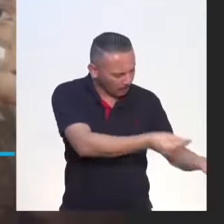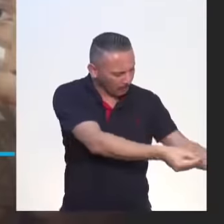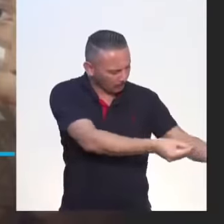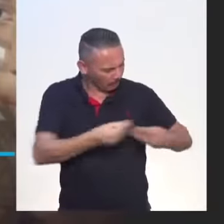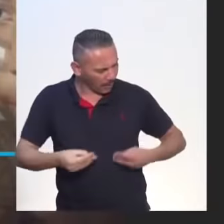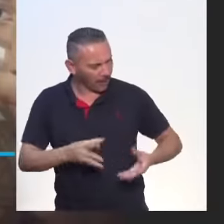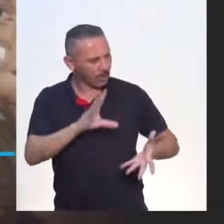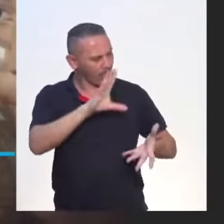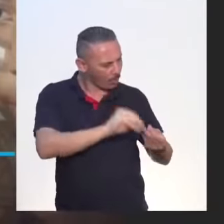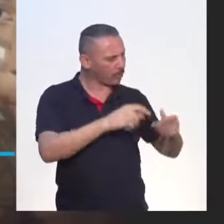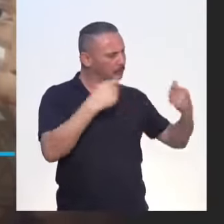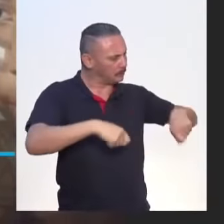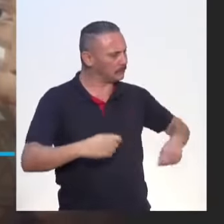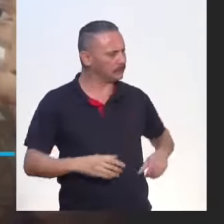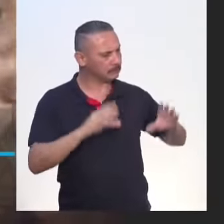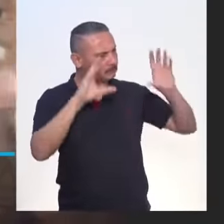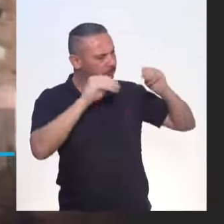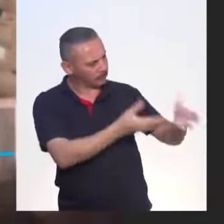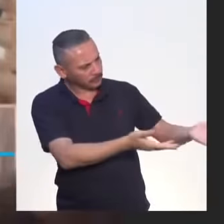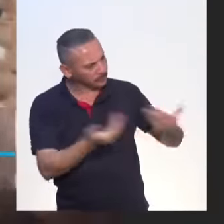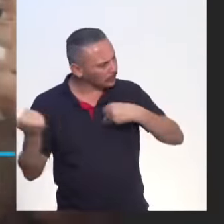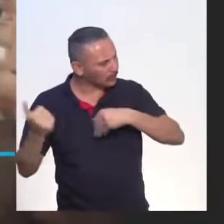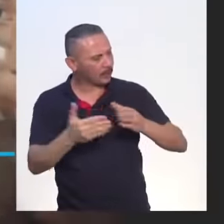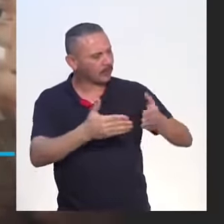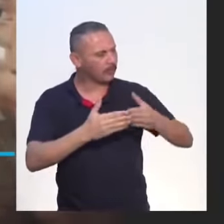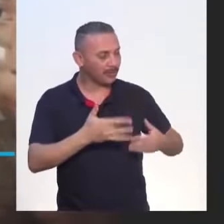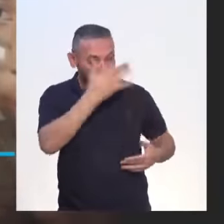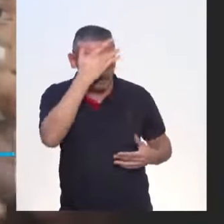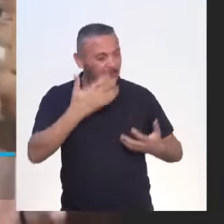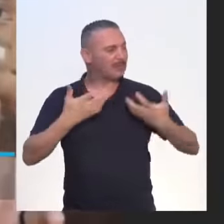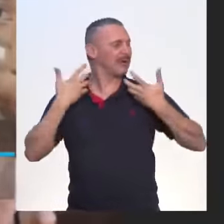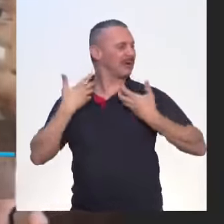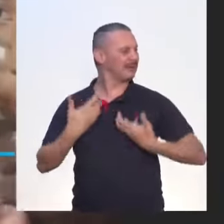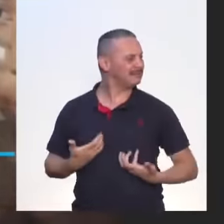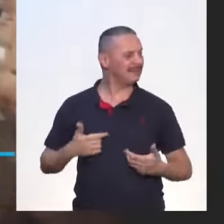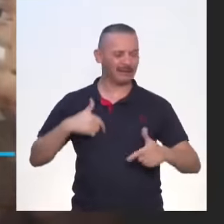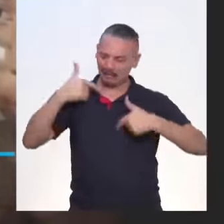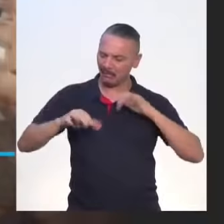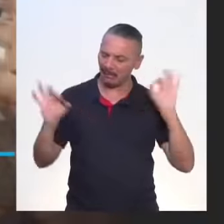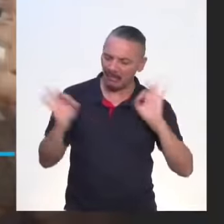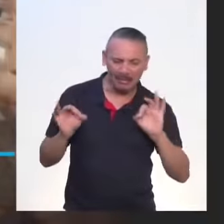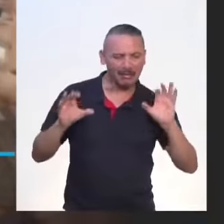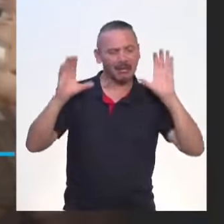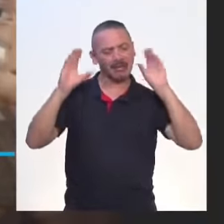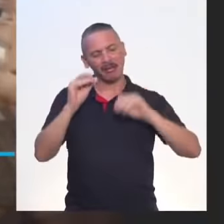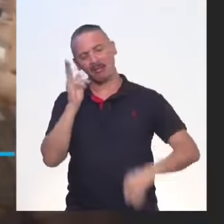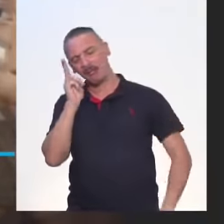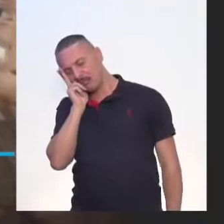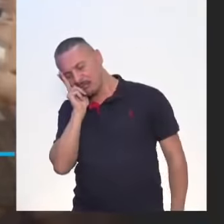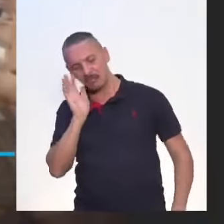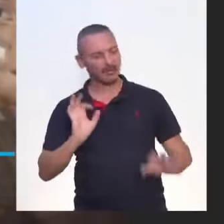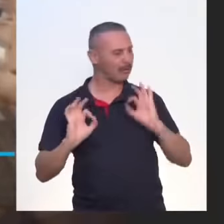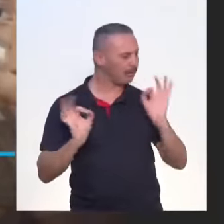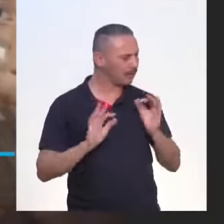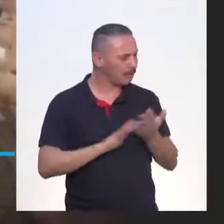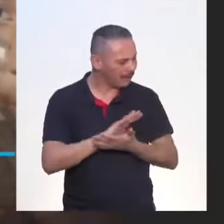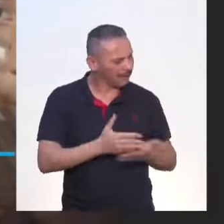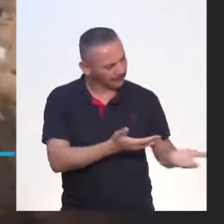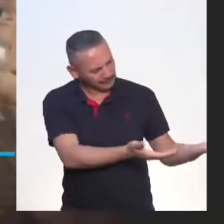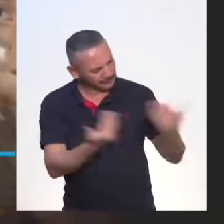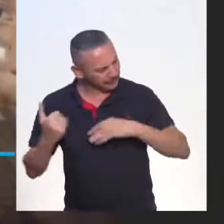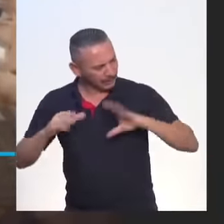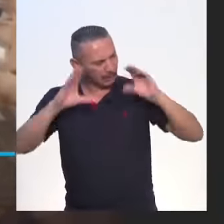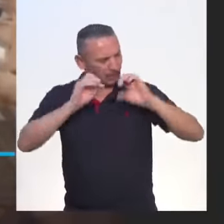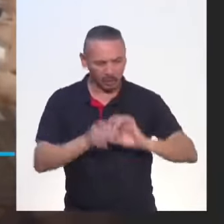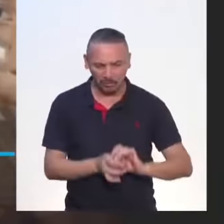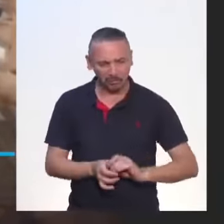devolver a noite do povo. Todo mundo cansado, ninguém conseguia trabalhar. As pessoas deitavam, mas não dormiam, porque era